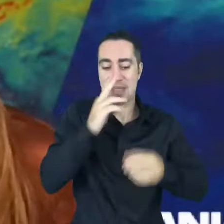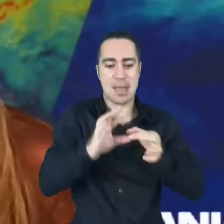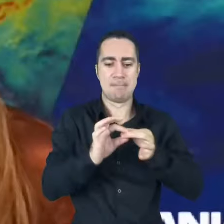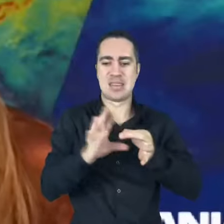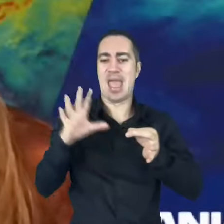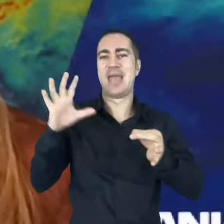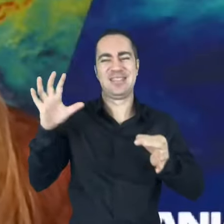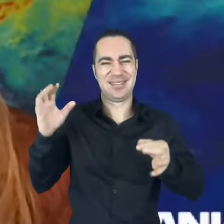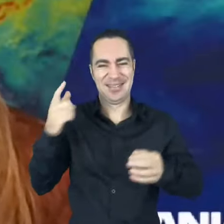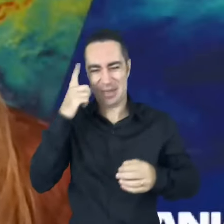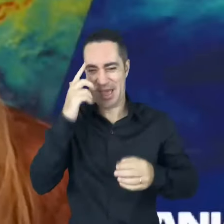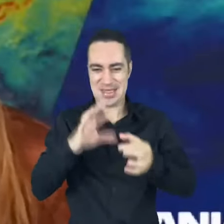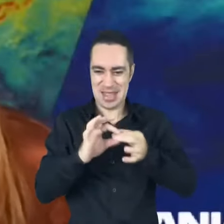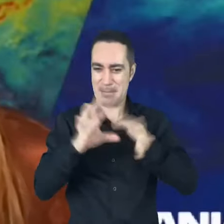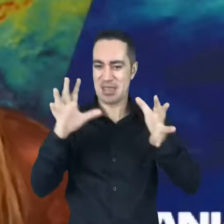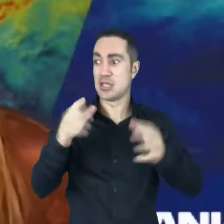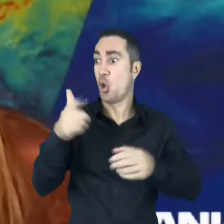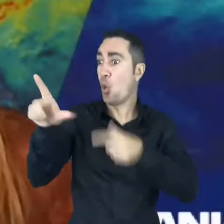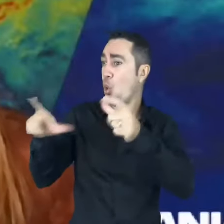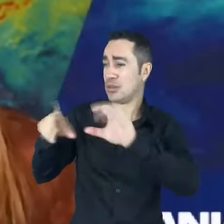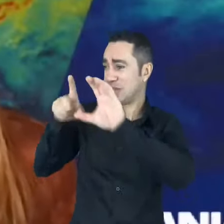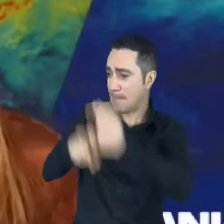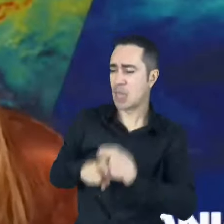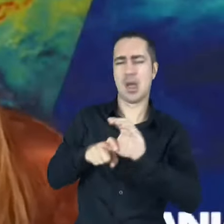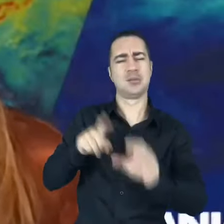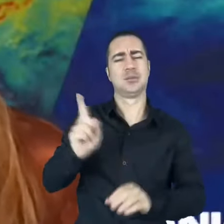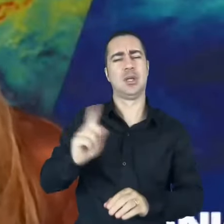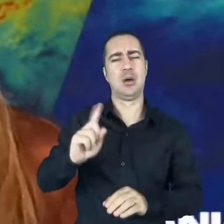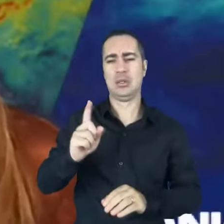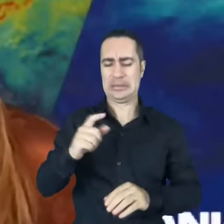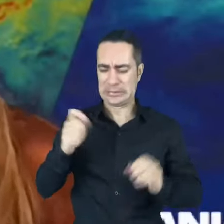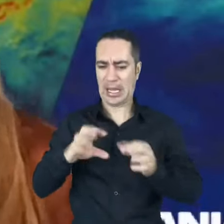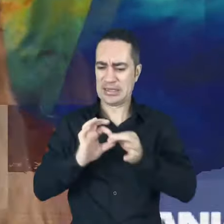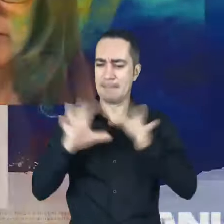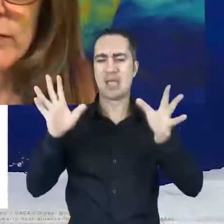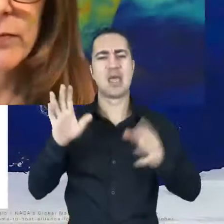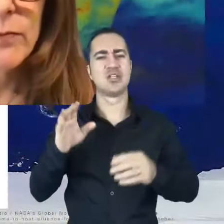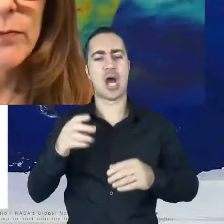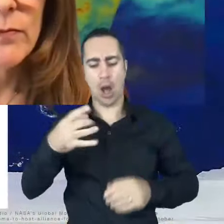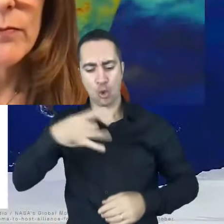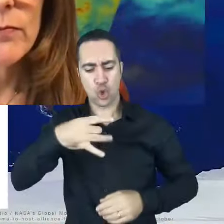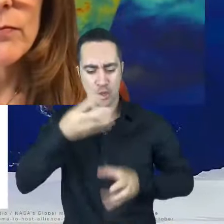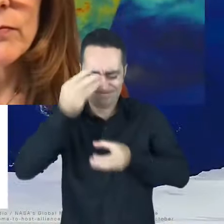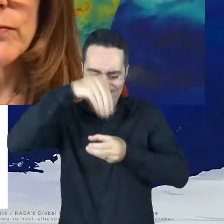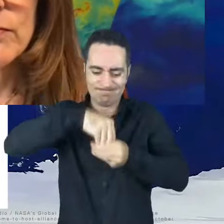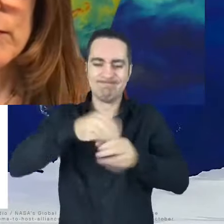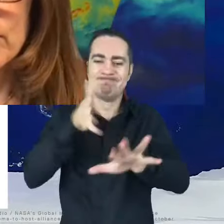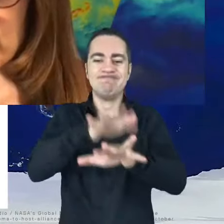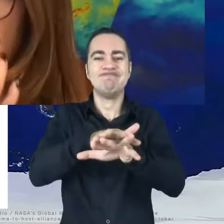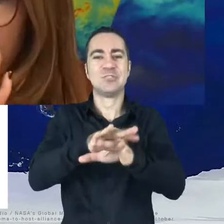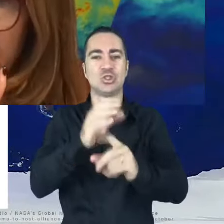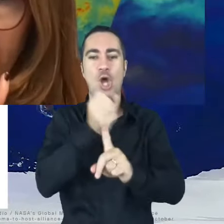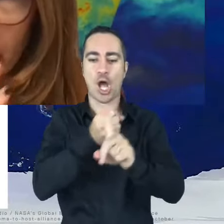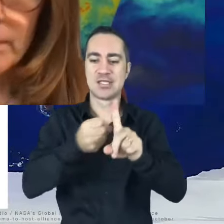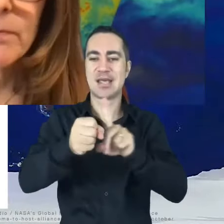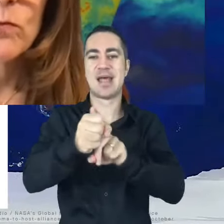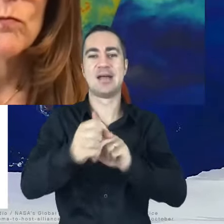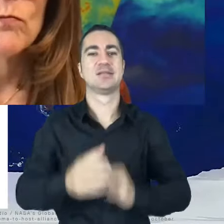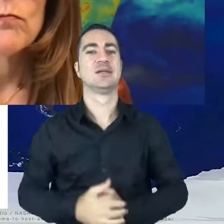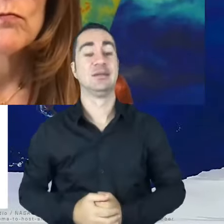independentes de outras nações. Então, isso está integrado na nossa sociedade. Você também falou,